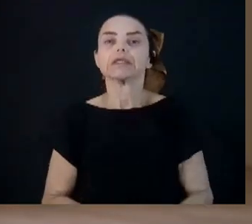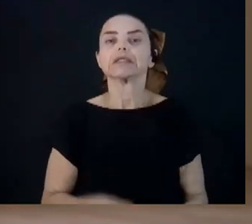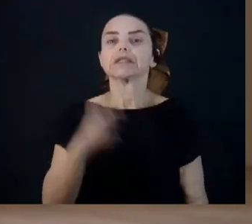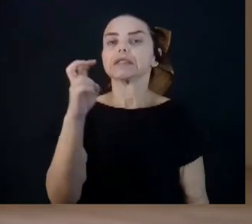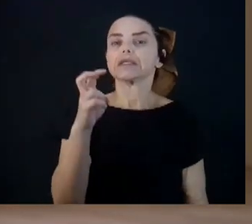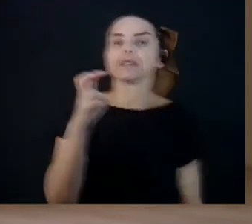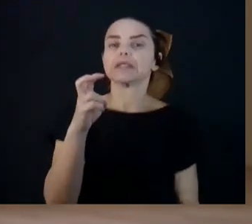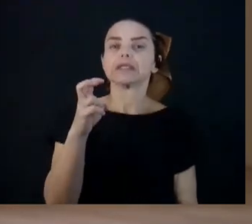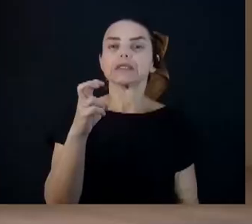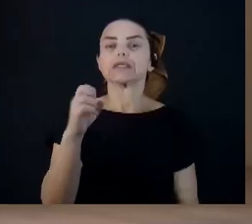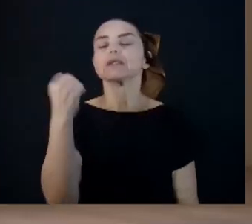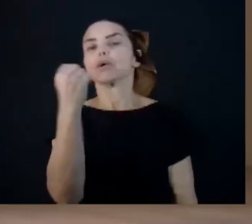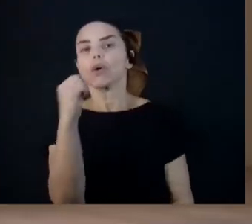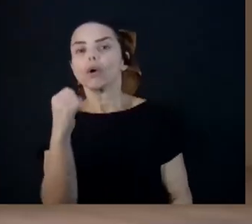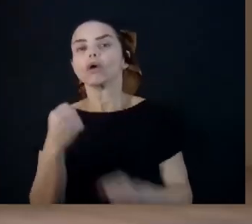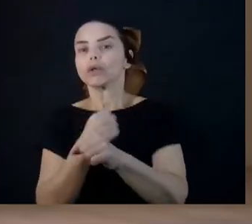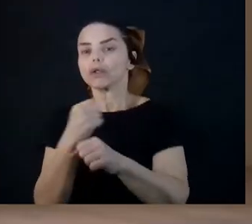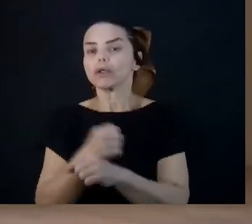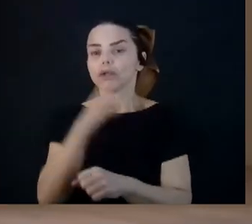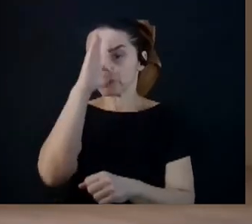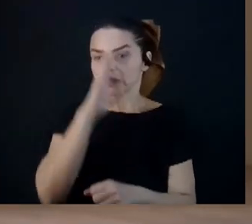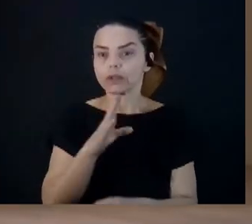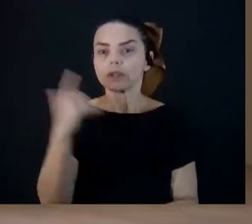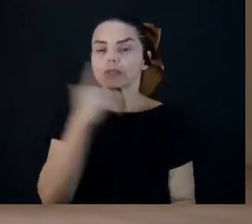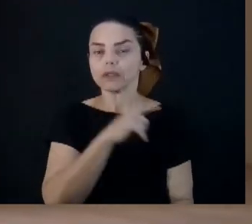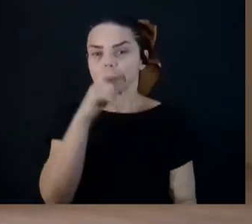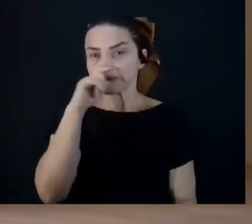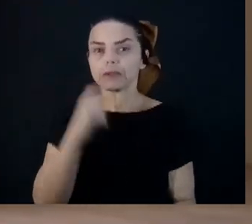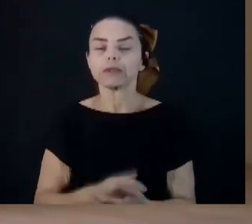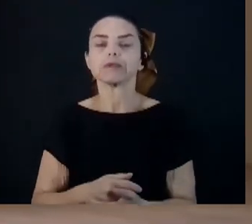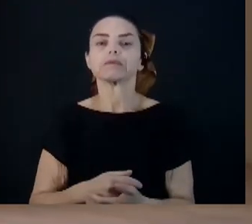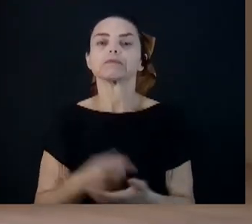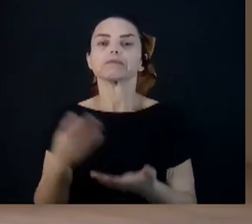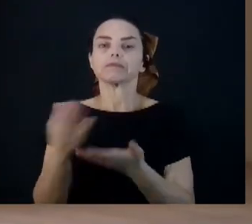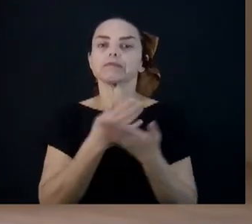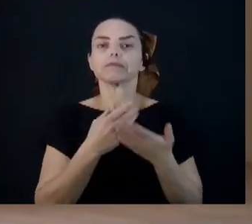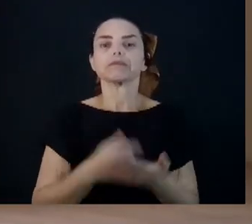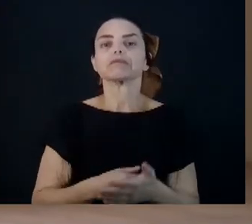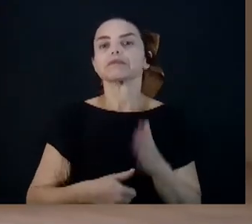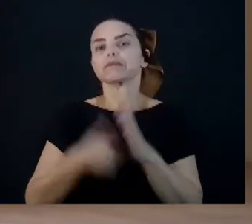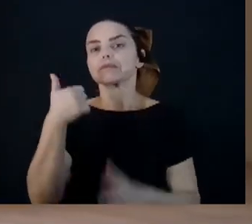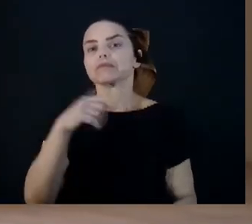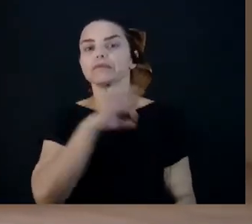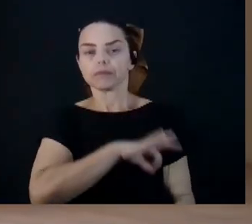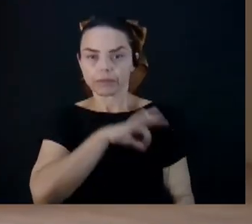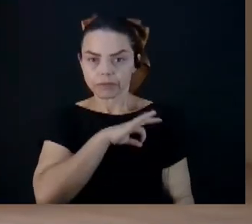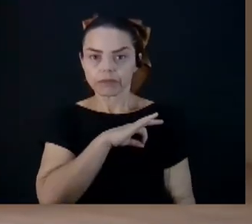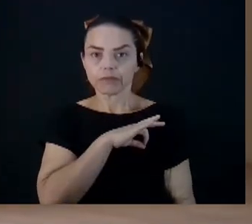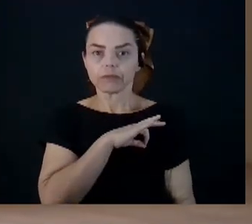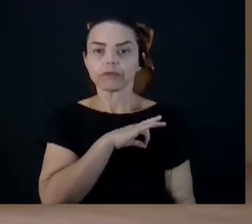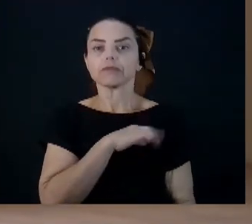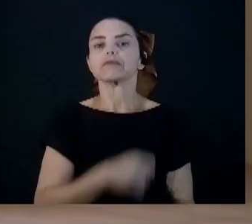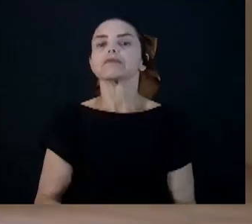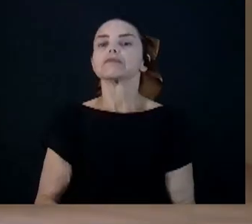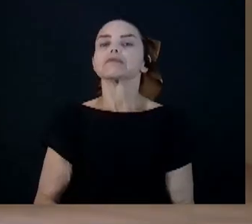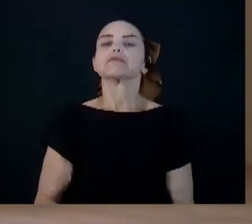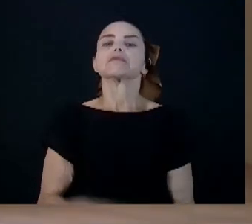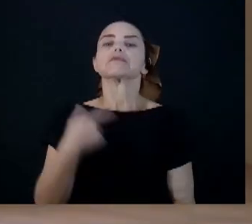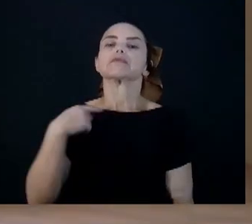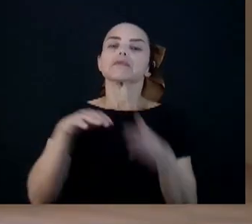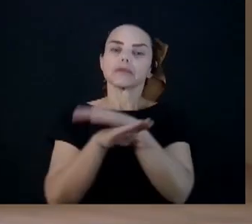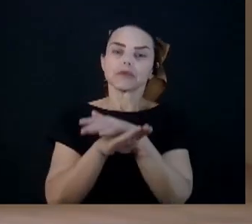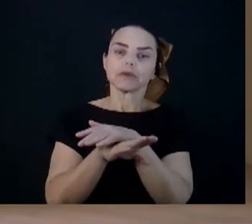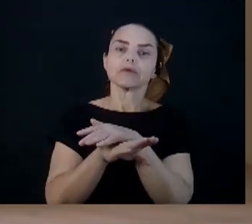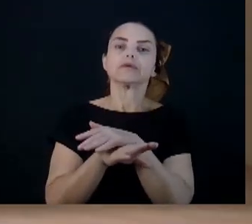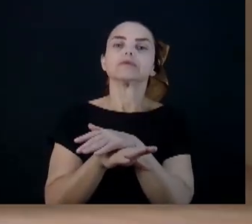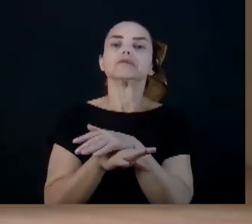de graça até conseguir. Aí, quando receberam o primeiro dinheiro, que conseguiram pegar alguma coisa na mão, eles guardaram para poder